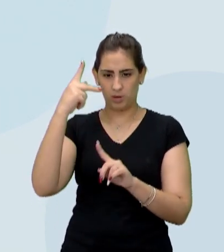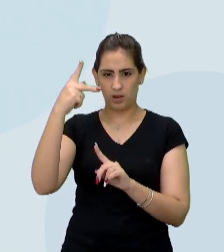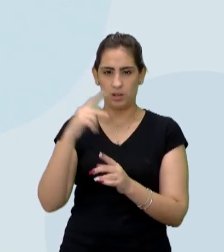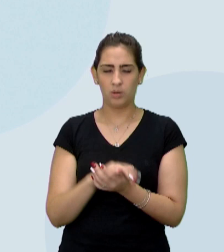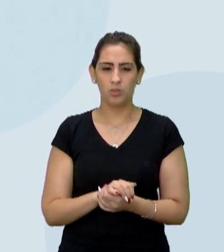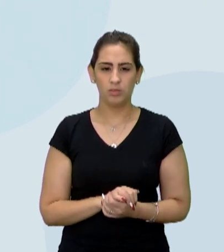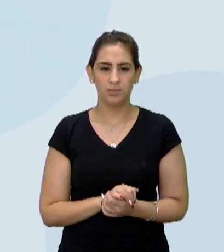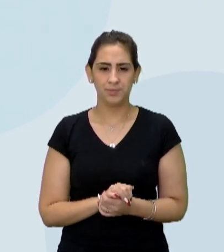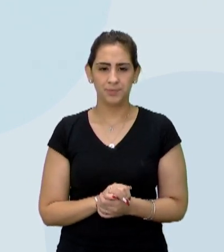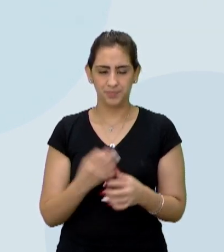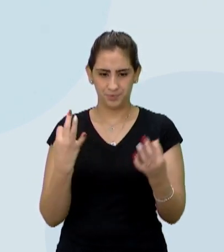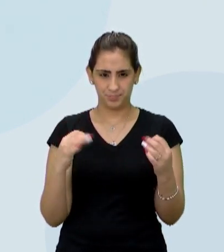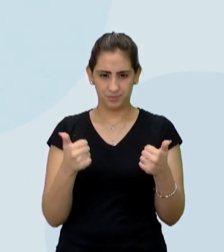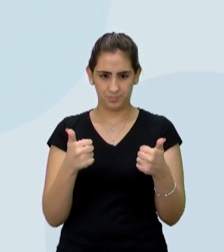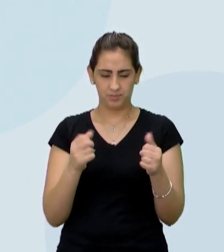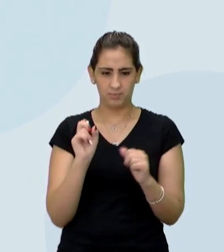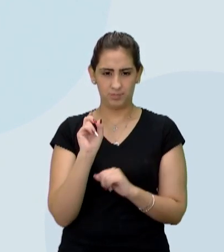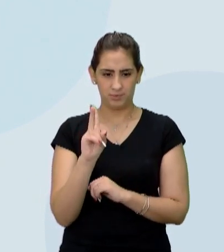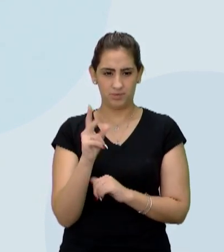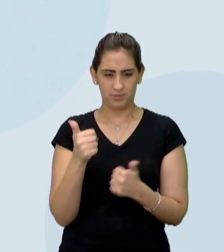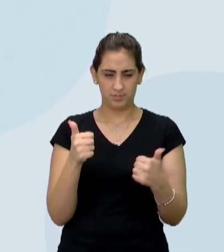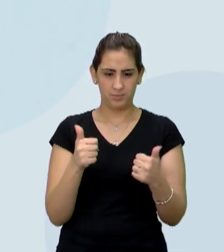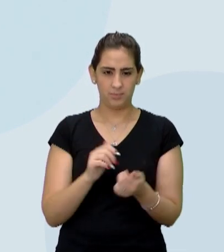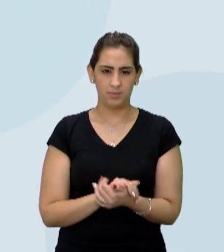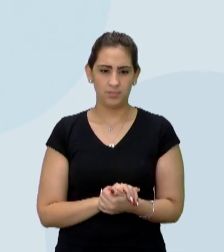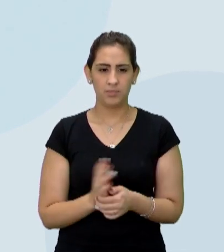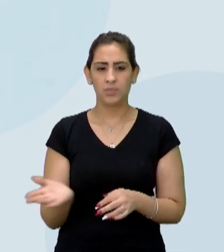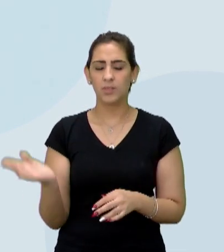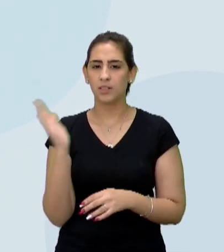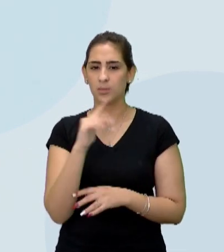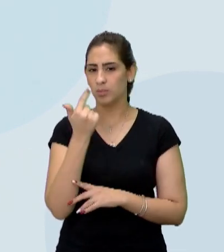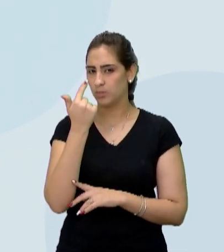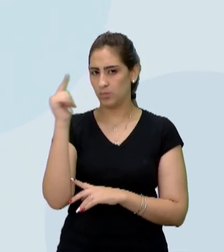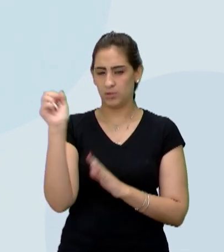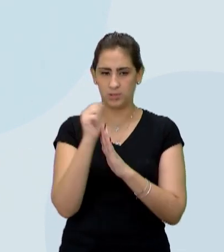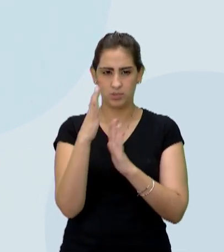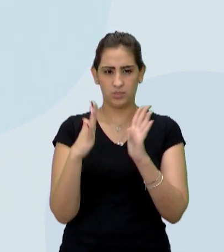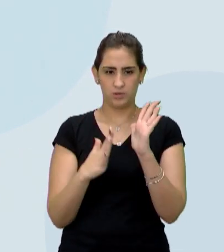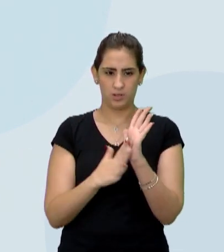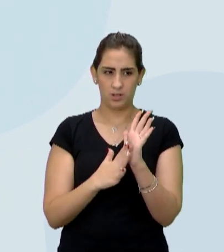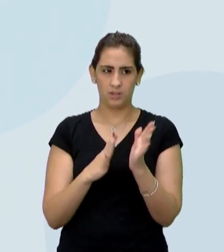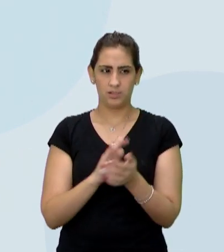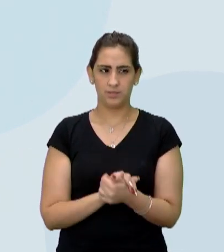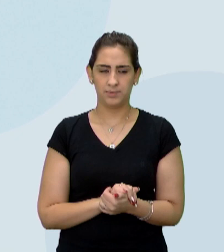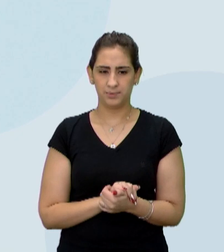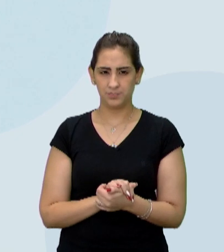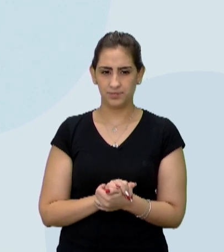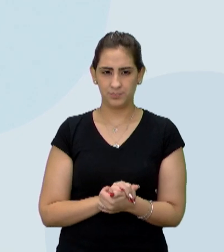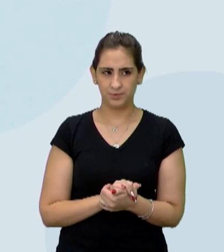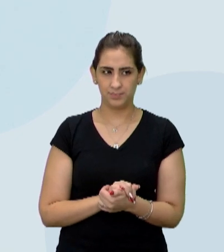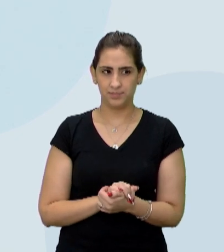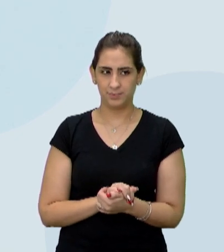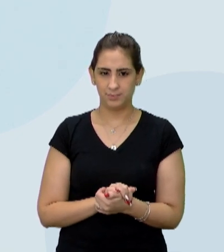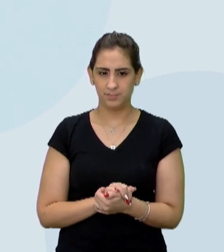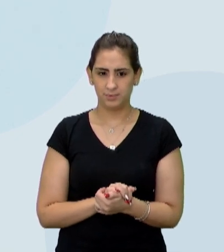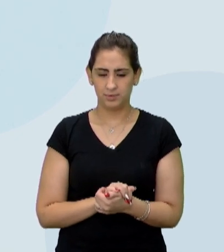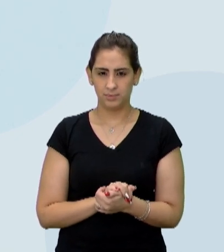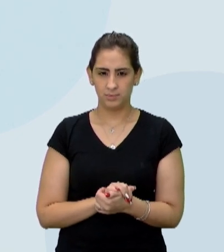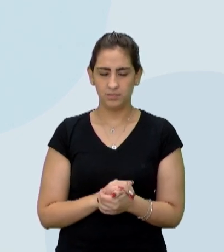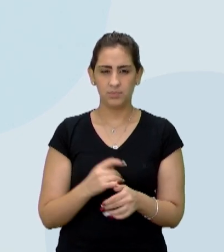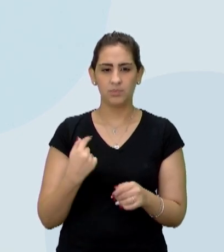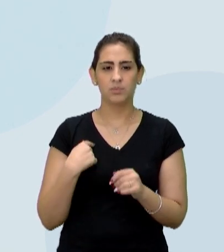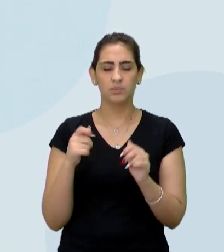certo? Muito bem. Muito bom, muito bom, muito bom. Vamos lá. Vamos para uma próxima questão aí, né? E já vamos